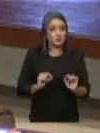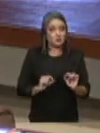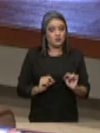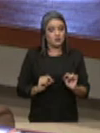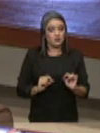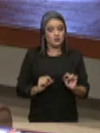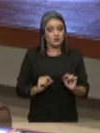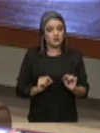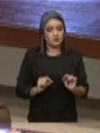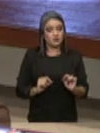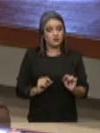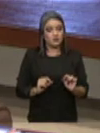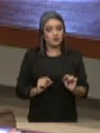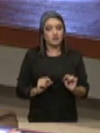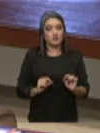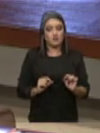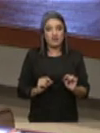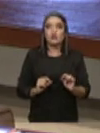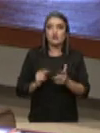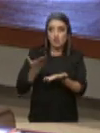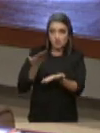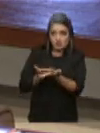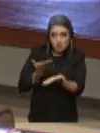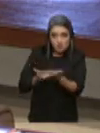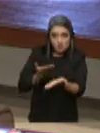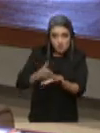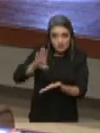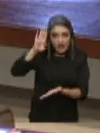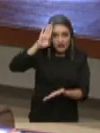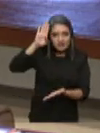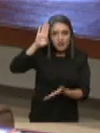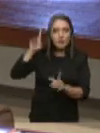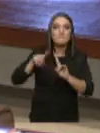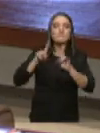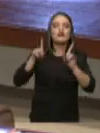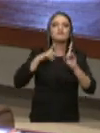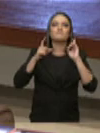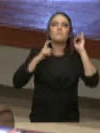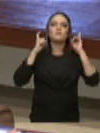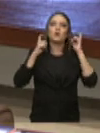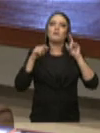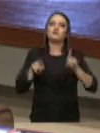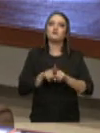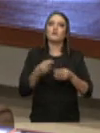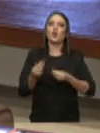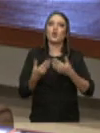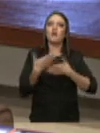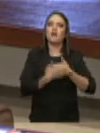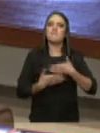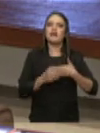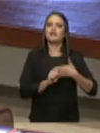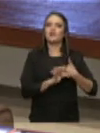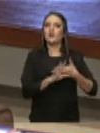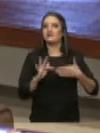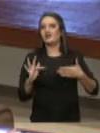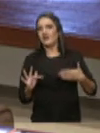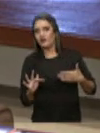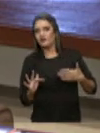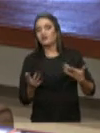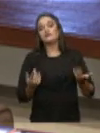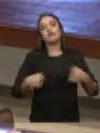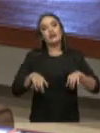essa atuação científica, acadêmica, mas uma preocupação com o Supremo Tribunal Federal e com o valor da